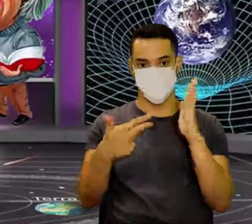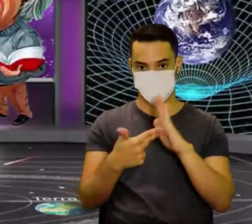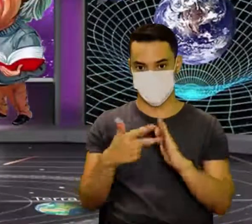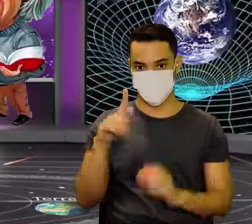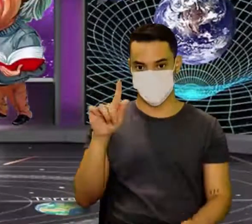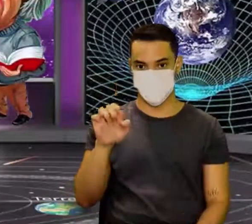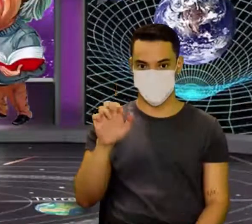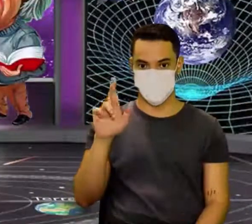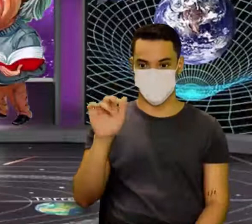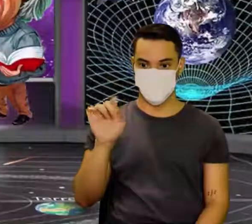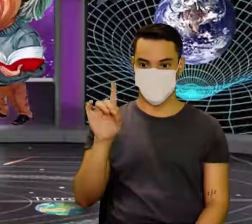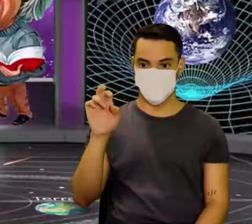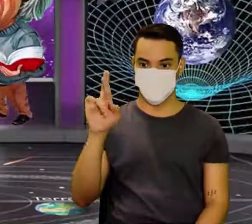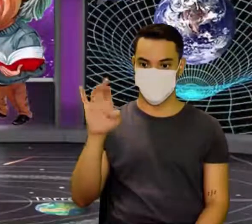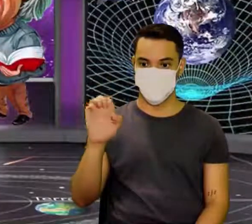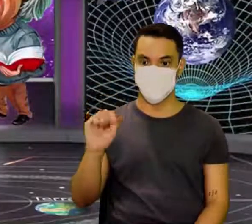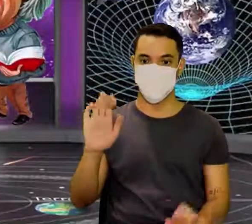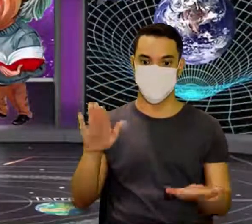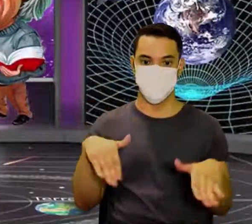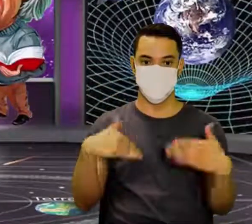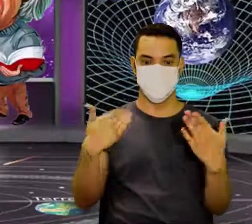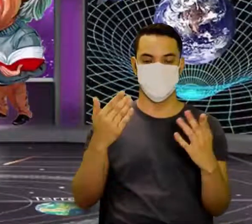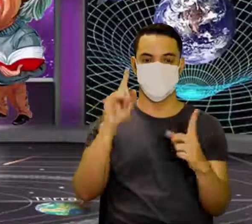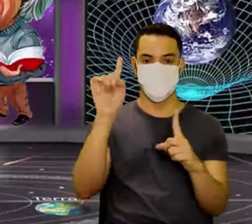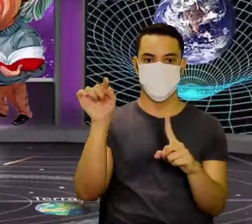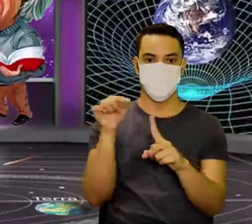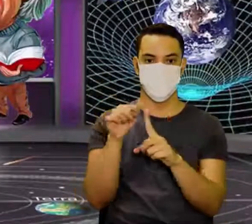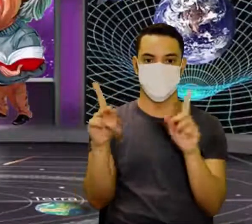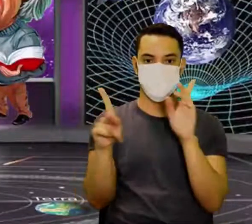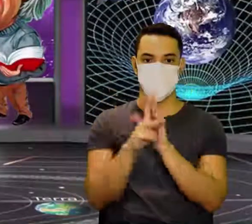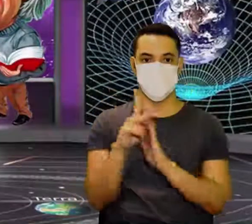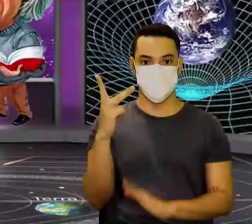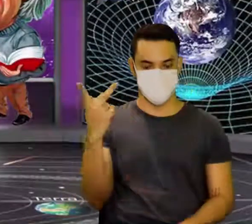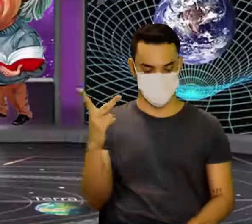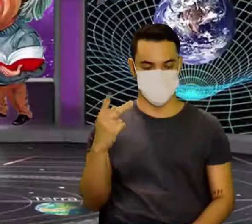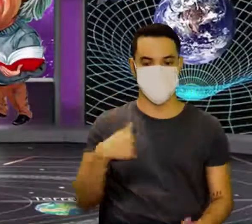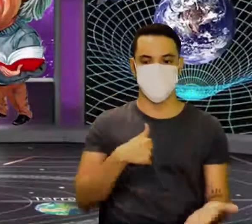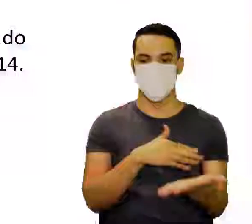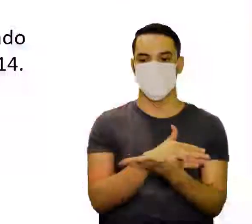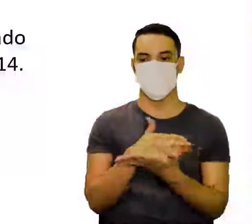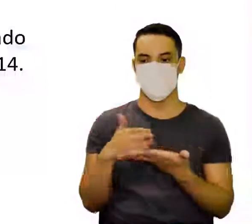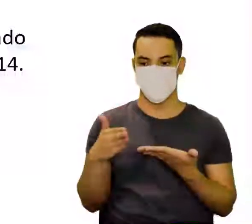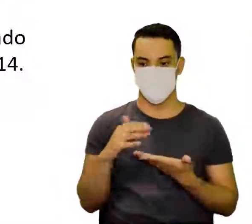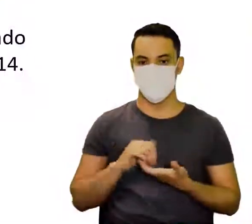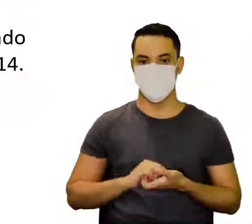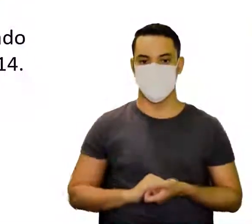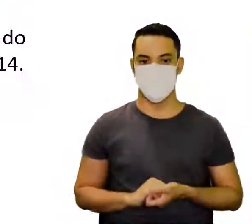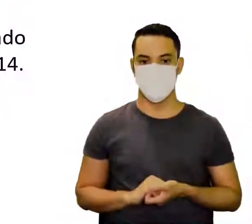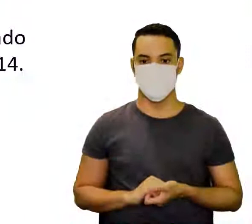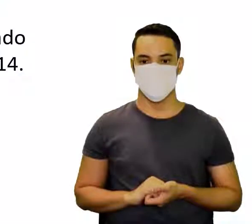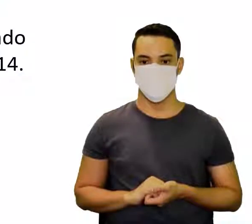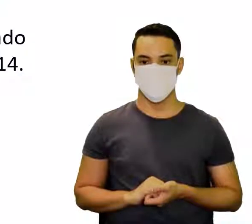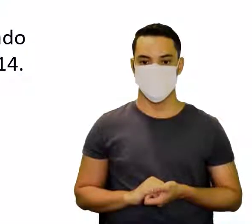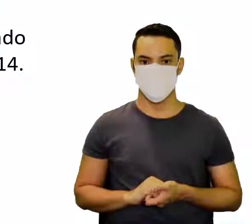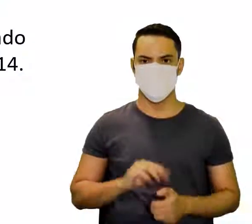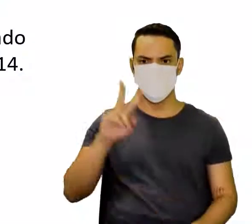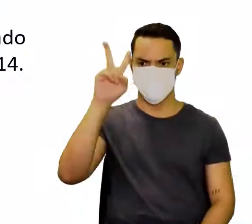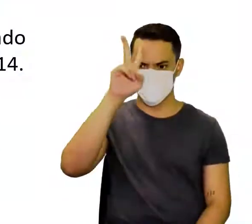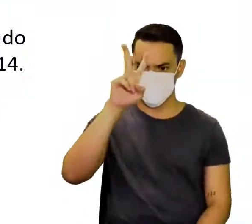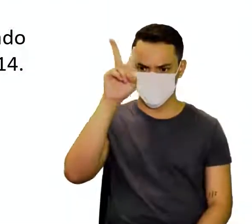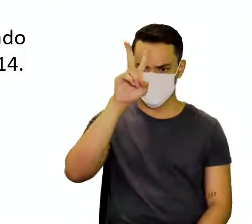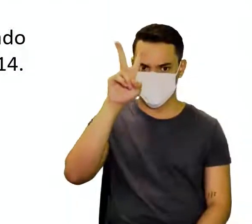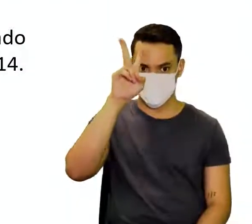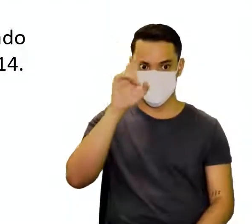Para que ele serve? Qual é a utilidade do gerador? Vamos lá começar? Olha só. Lembram, pessoal,